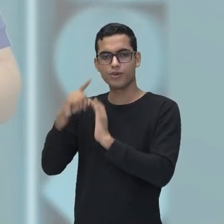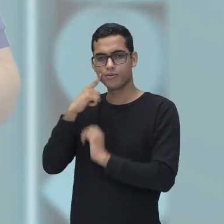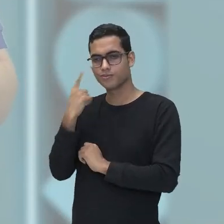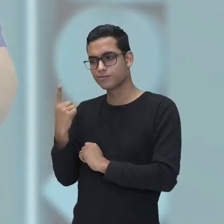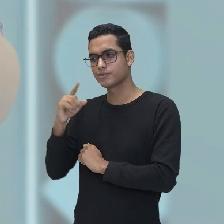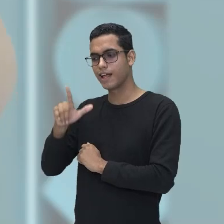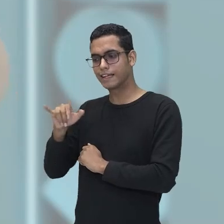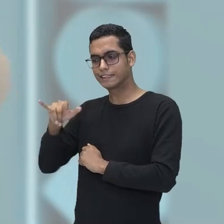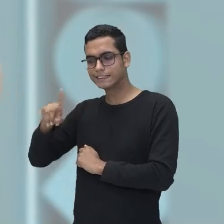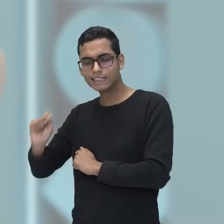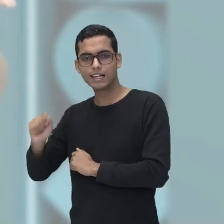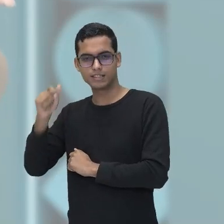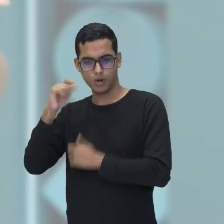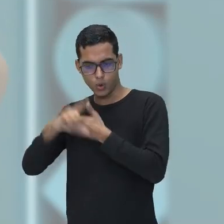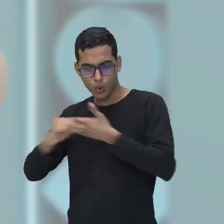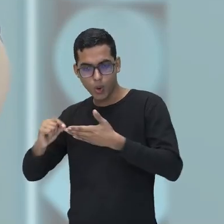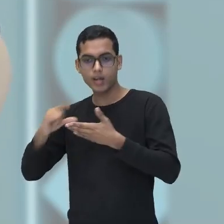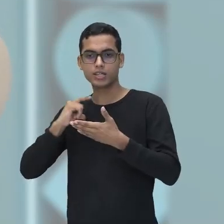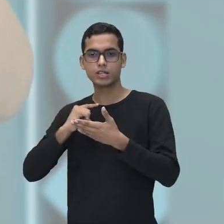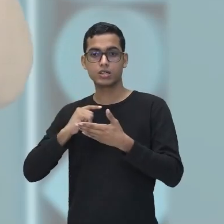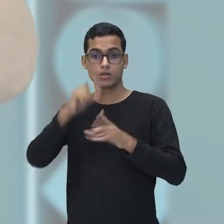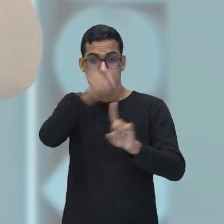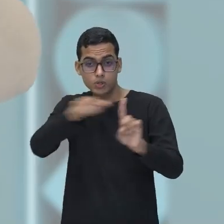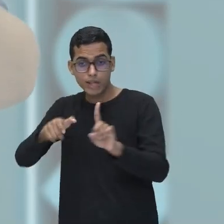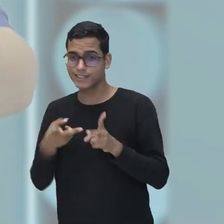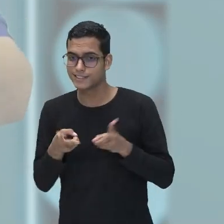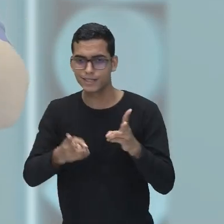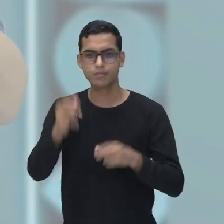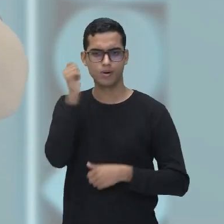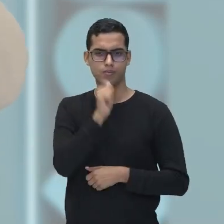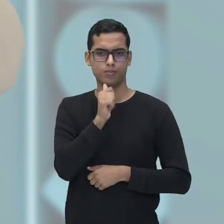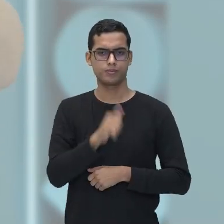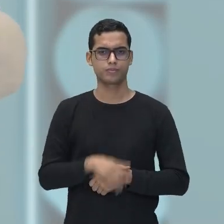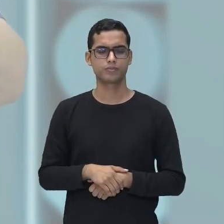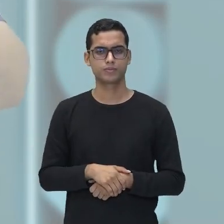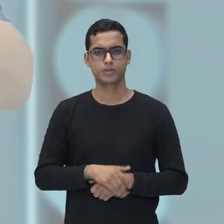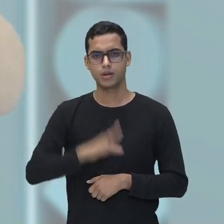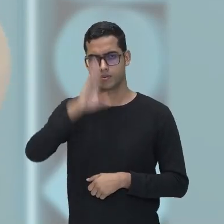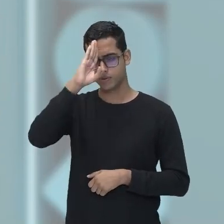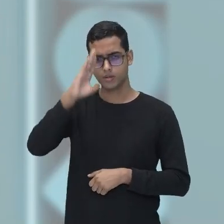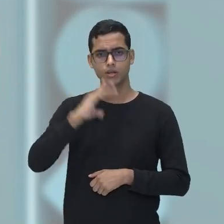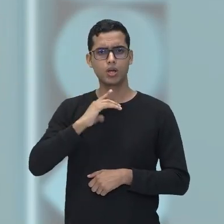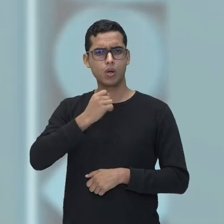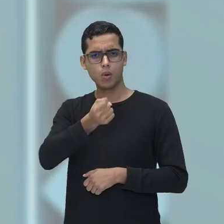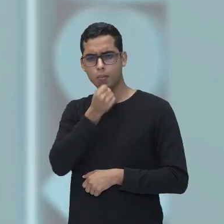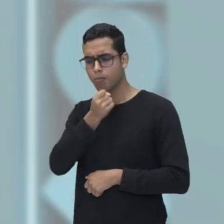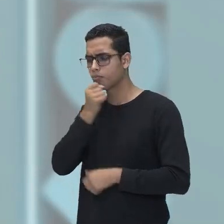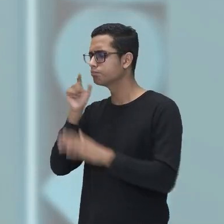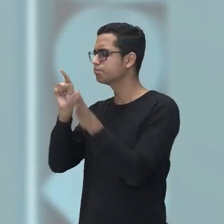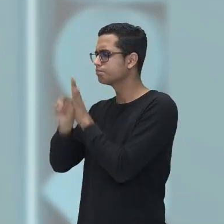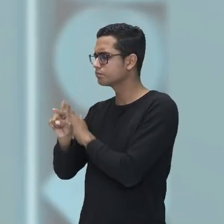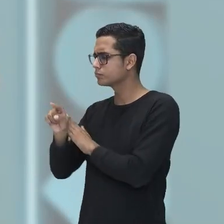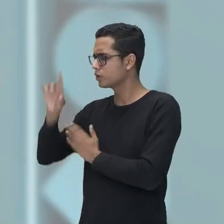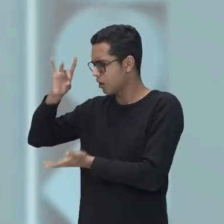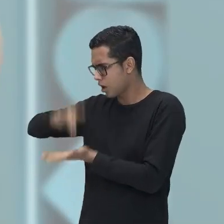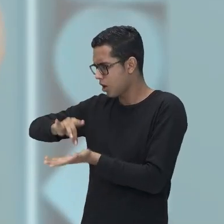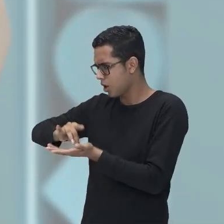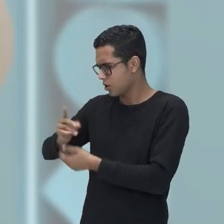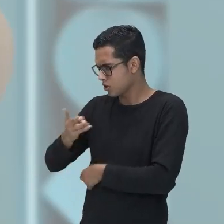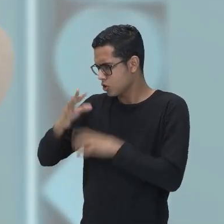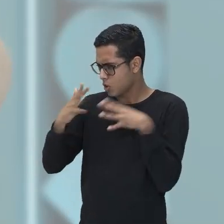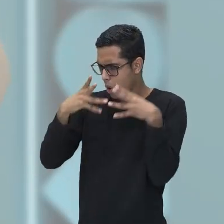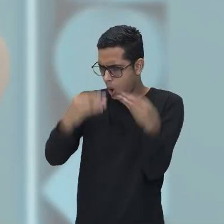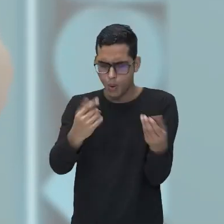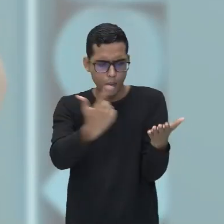das suas obras. E sobre isso, em uma entrevista, ela foi questionada se isso era uma condicionante, se todos os